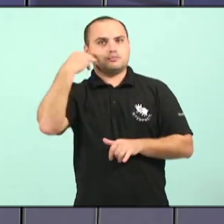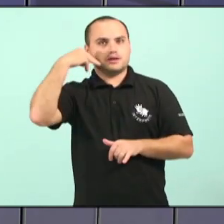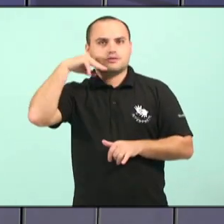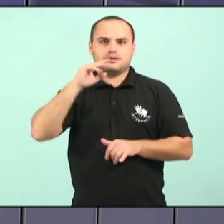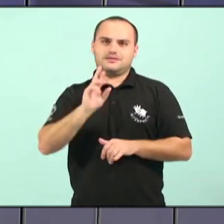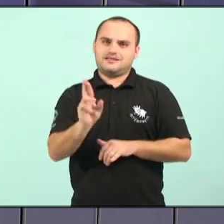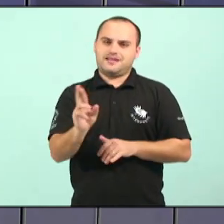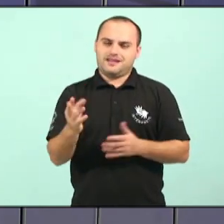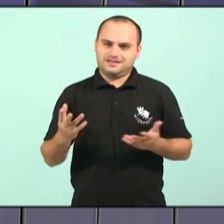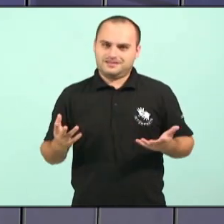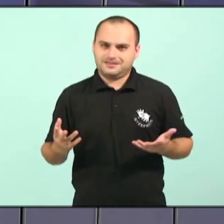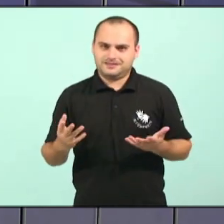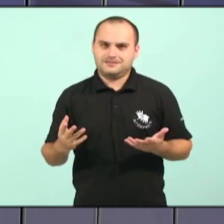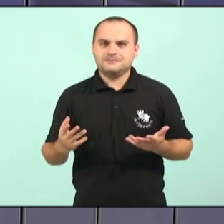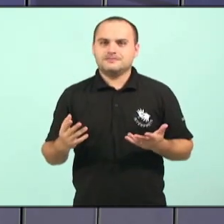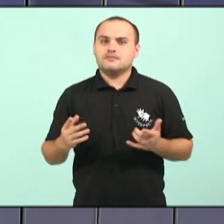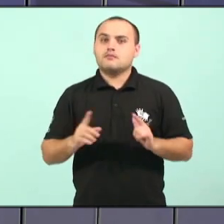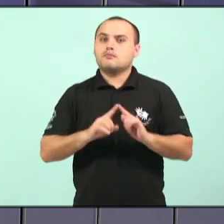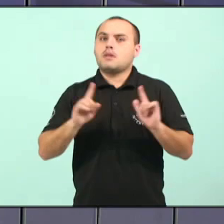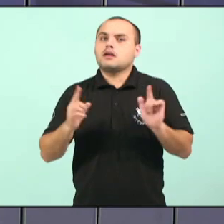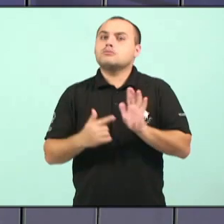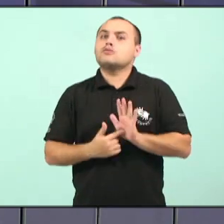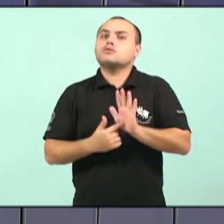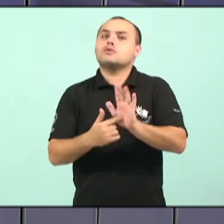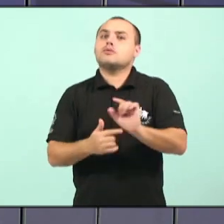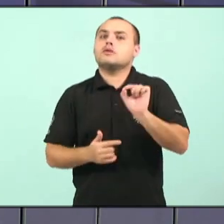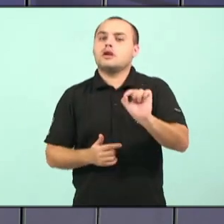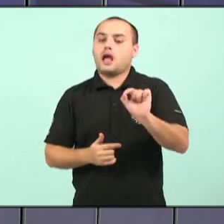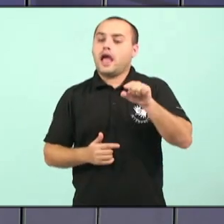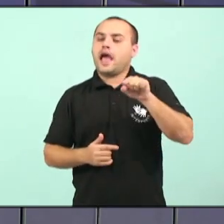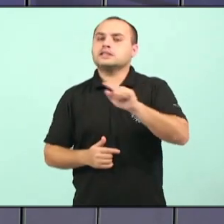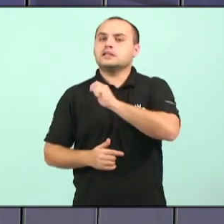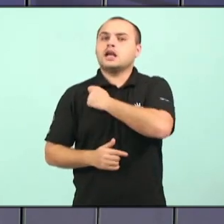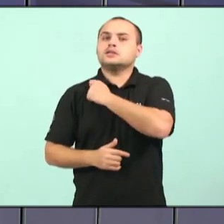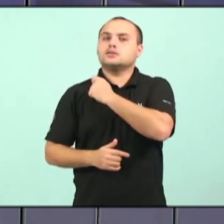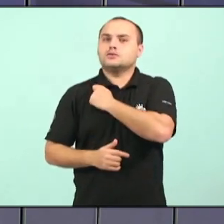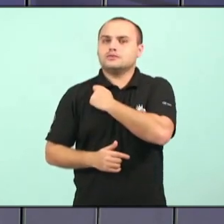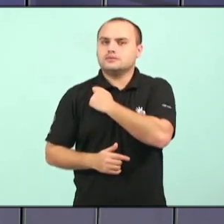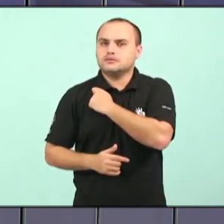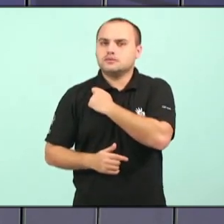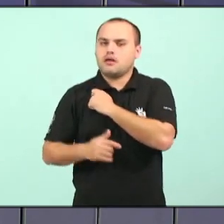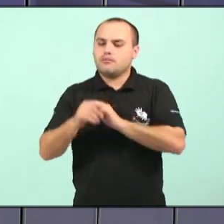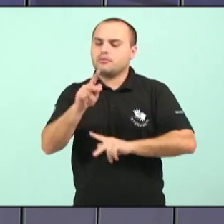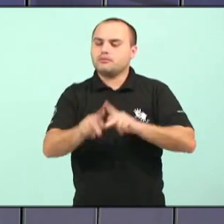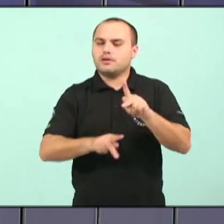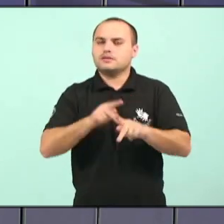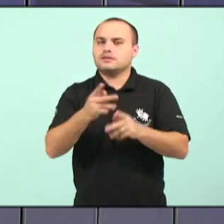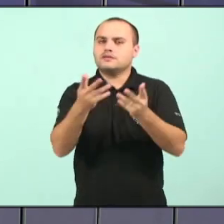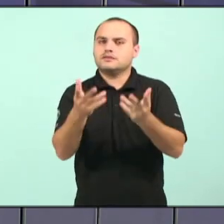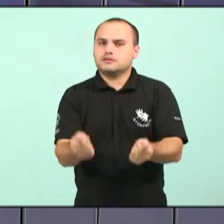mas já mostrou que esse tipo de atitude a população aceita bem e